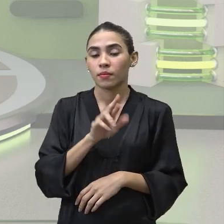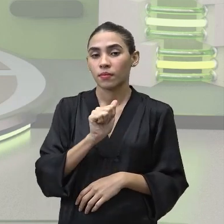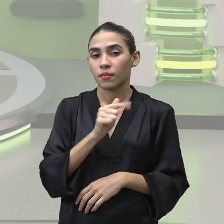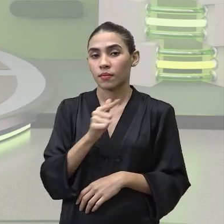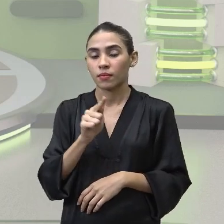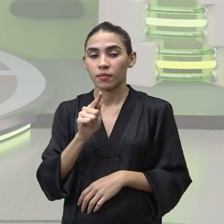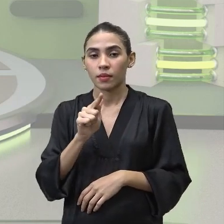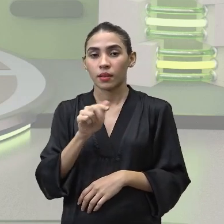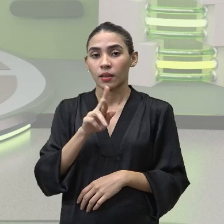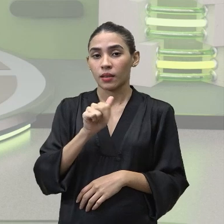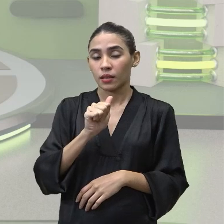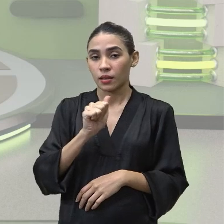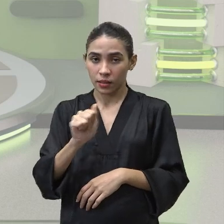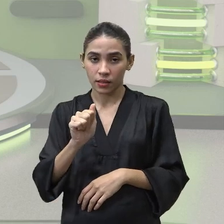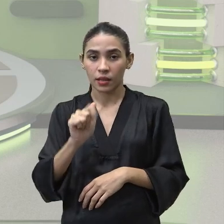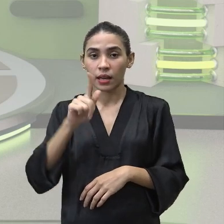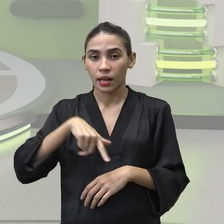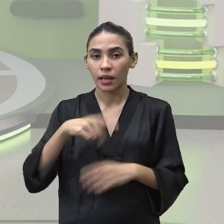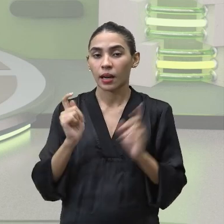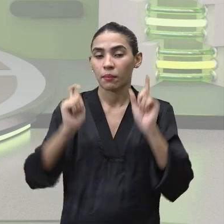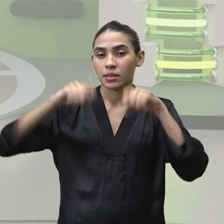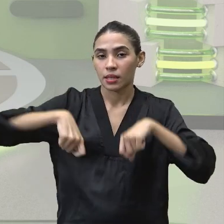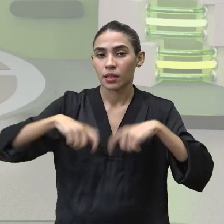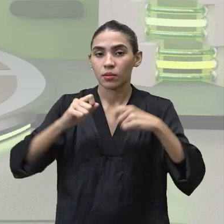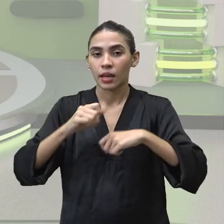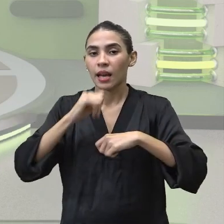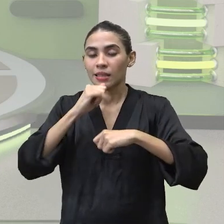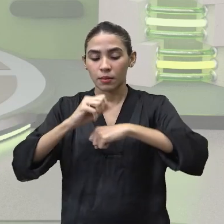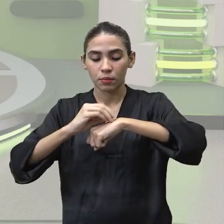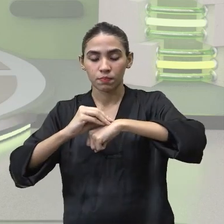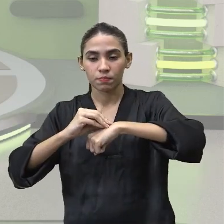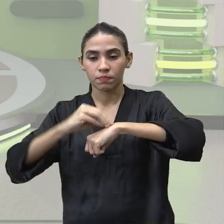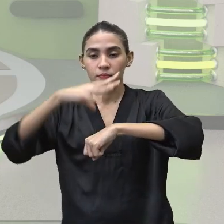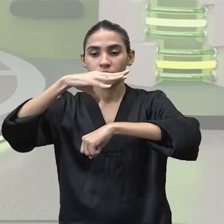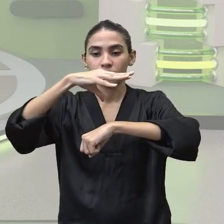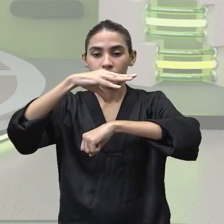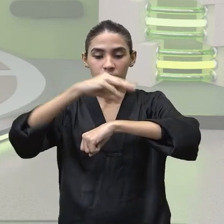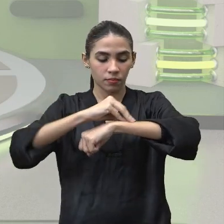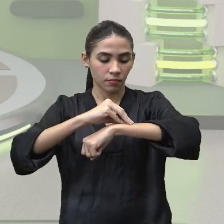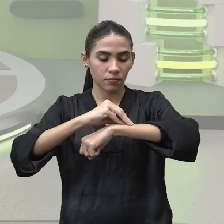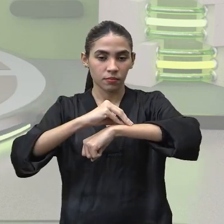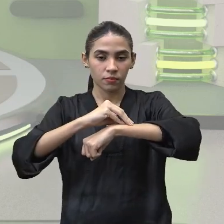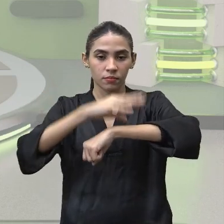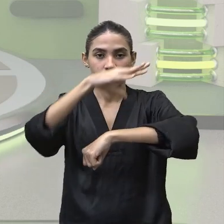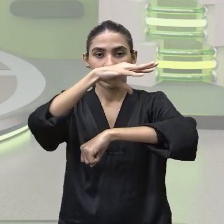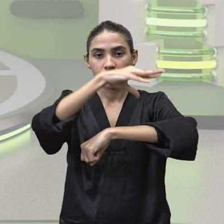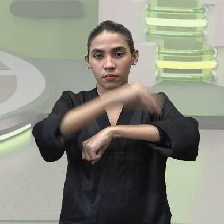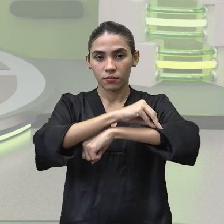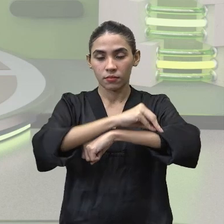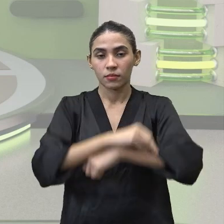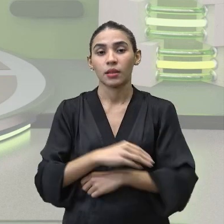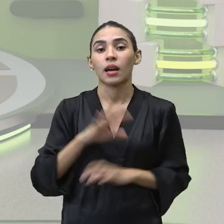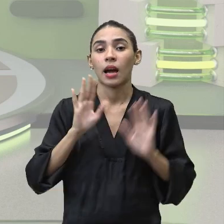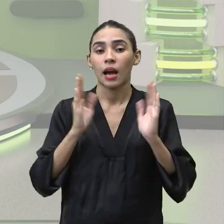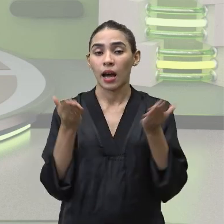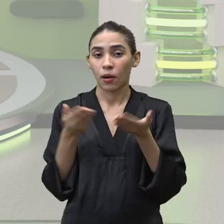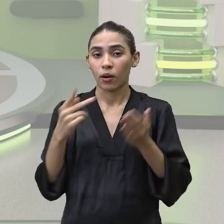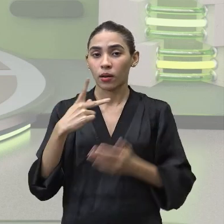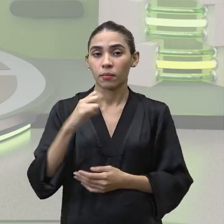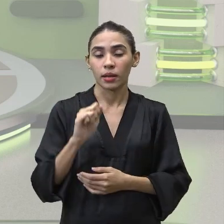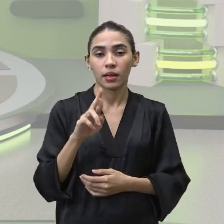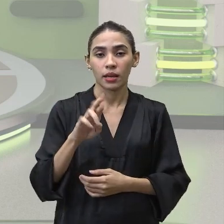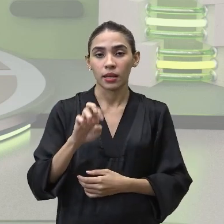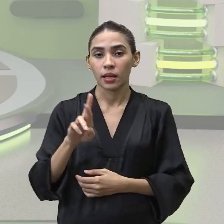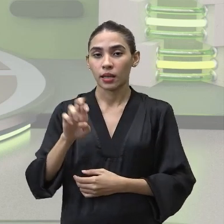aquela que vai ter a propriedade, a capacidade de saltar muito mais que os outros indivíduos. E a perereca, porque tem muita gente